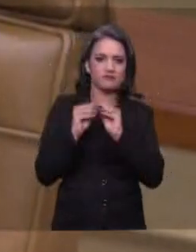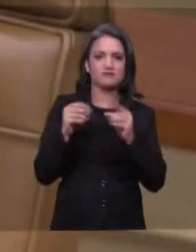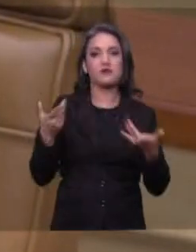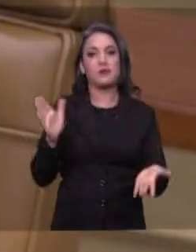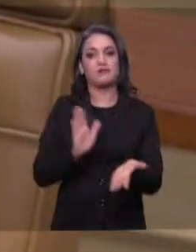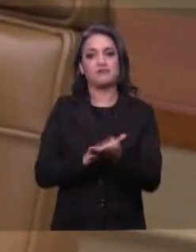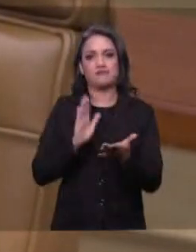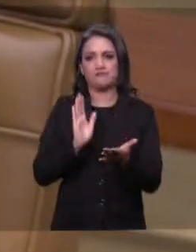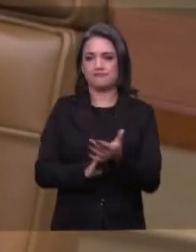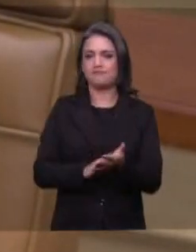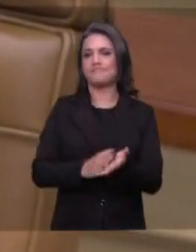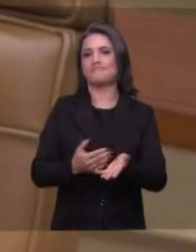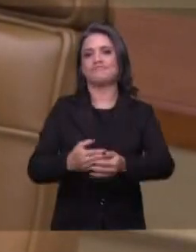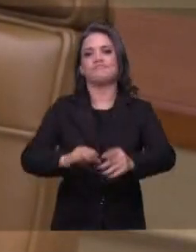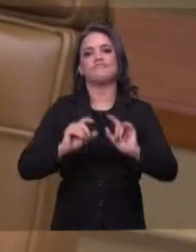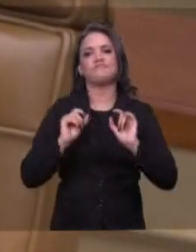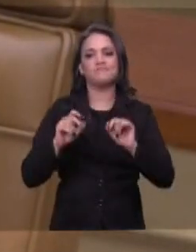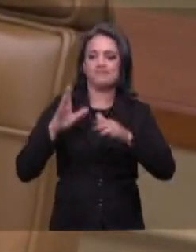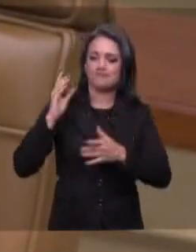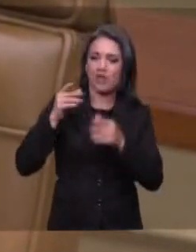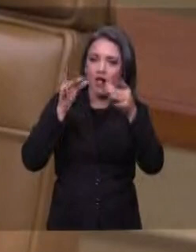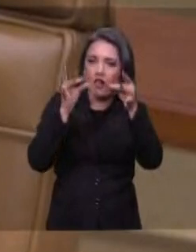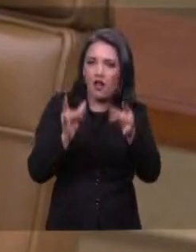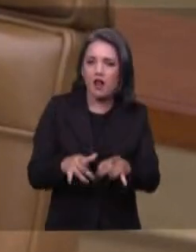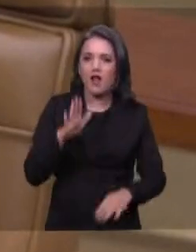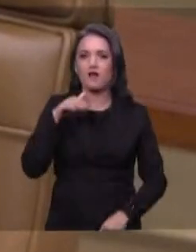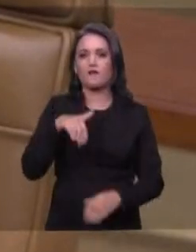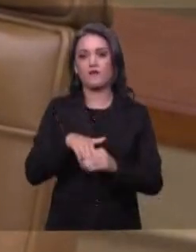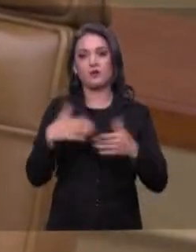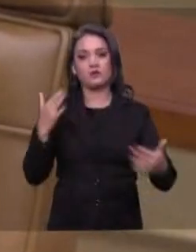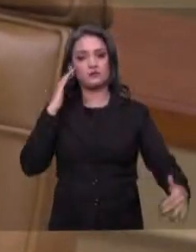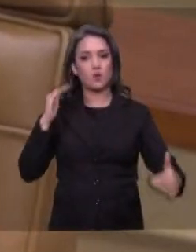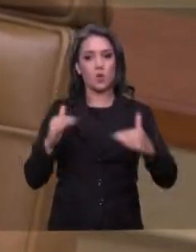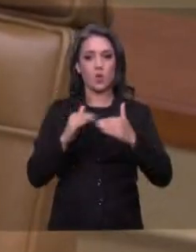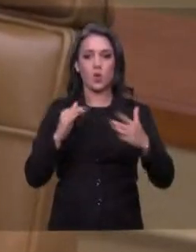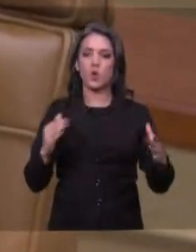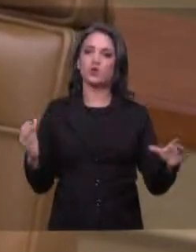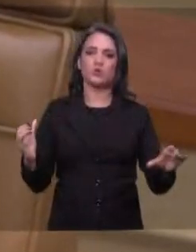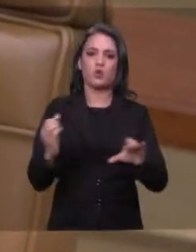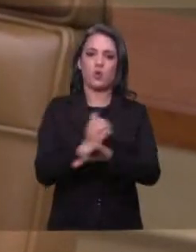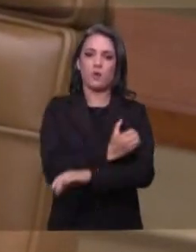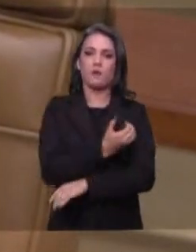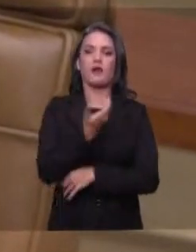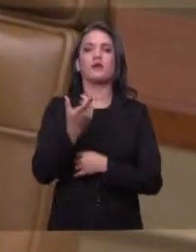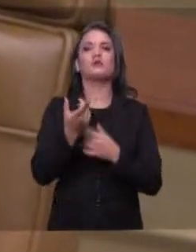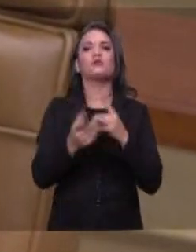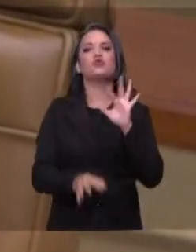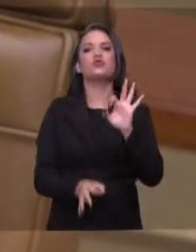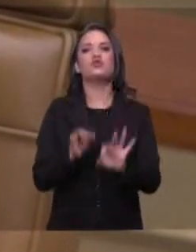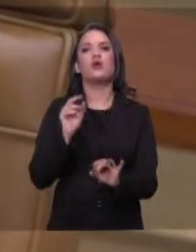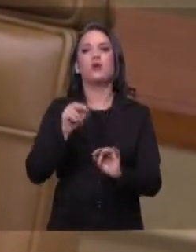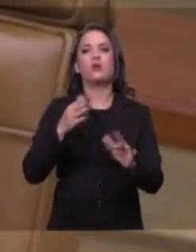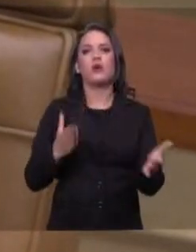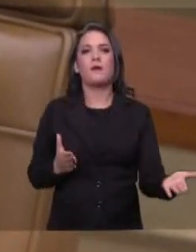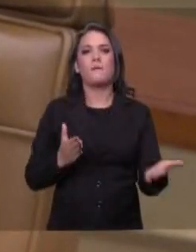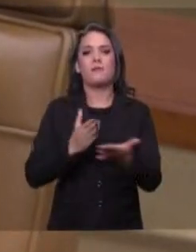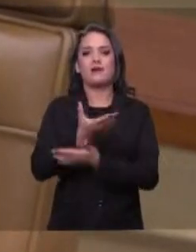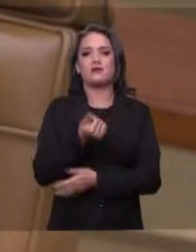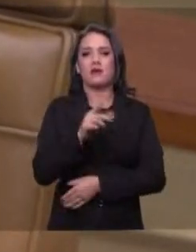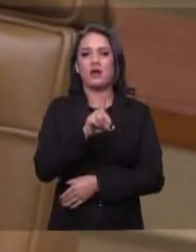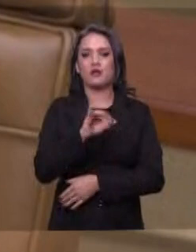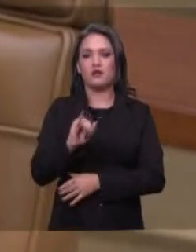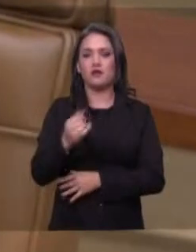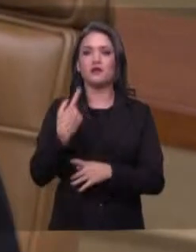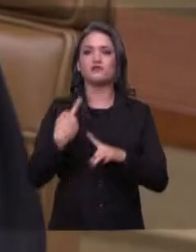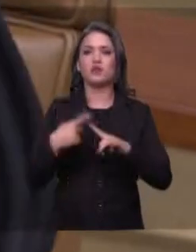parabenizando Vossa Excelência pelo detalhado voto, acompanho integralmente julgando procedente a presente ação direta,